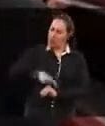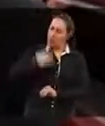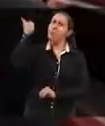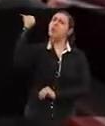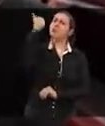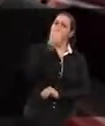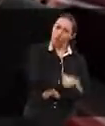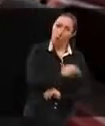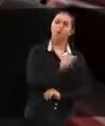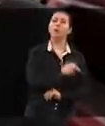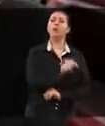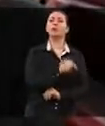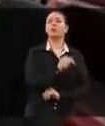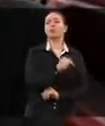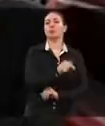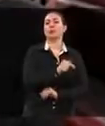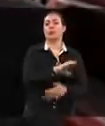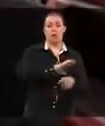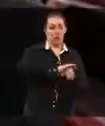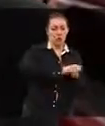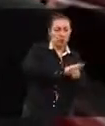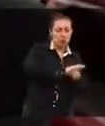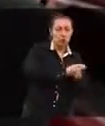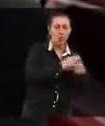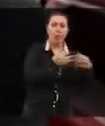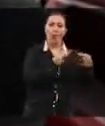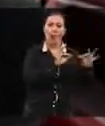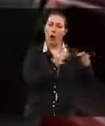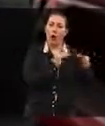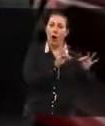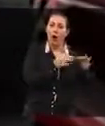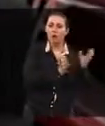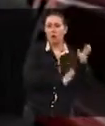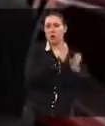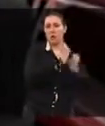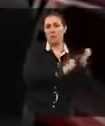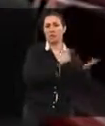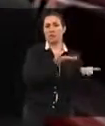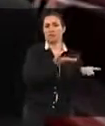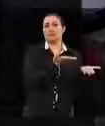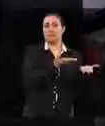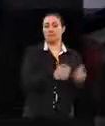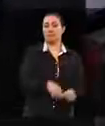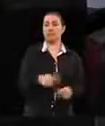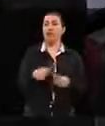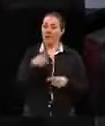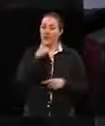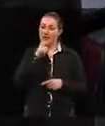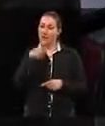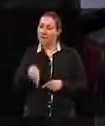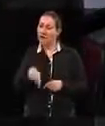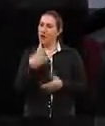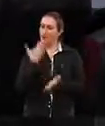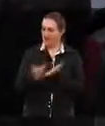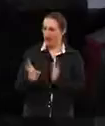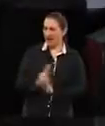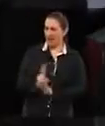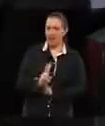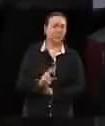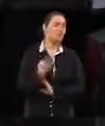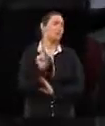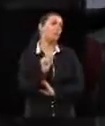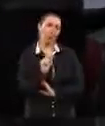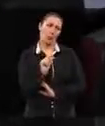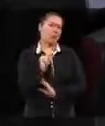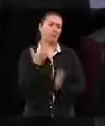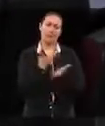muito melhor você consumir uma polpa congelada do que você tomar um suco de saquinho industrializado. E acaba perdendo parte dos nutrientes